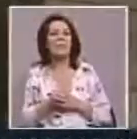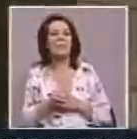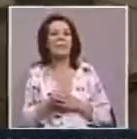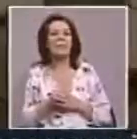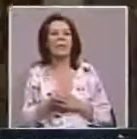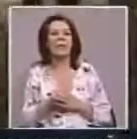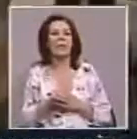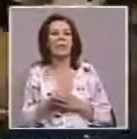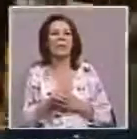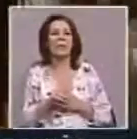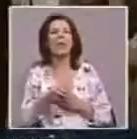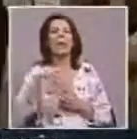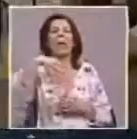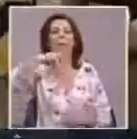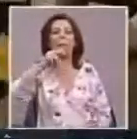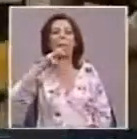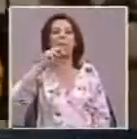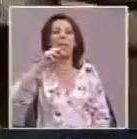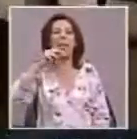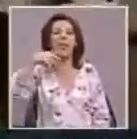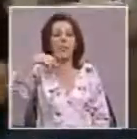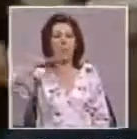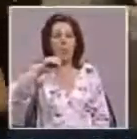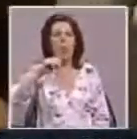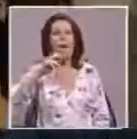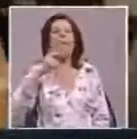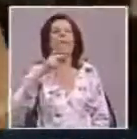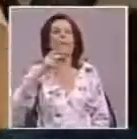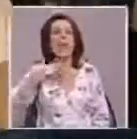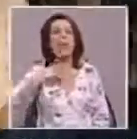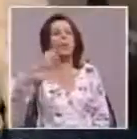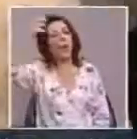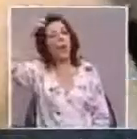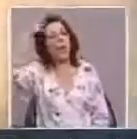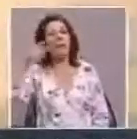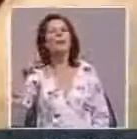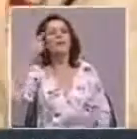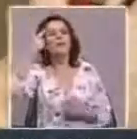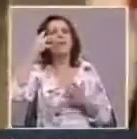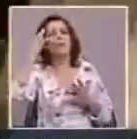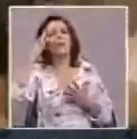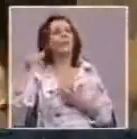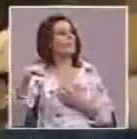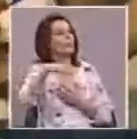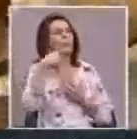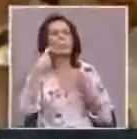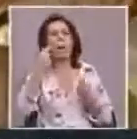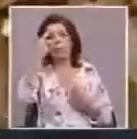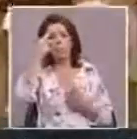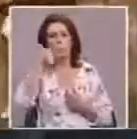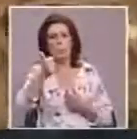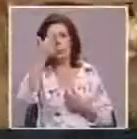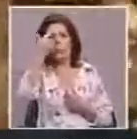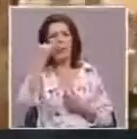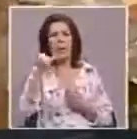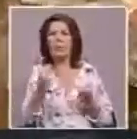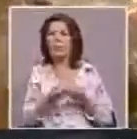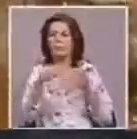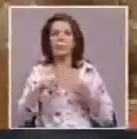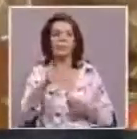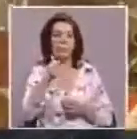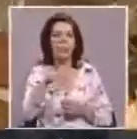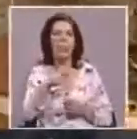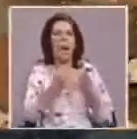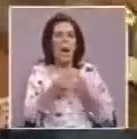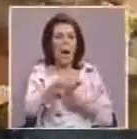Maranhão. Maranho, de Vila do Rei. E o que é que acha desta iniciativa estar a decorrer agora? É bom, ótimo. Há aqui